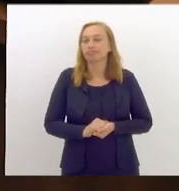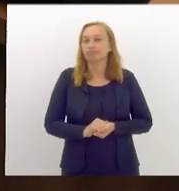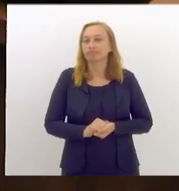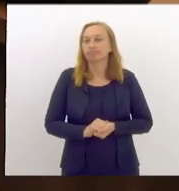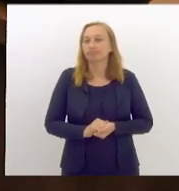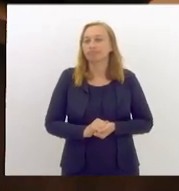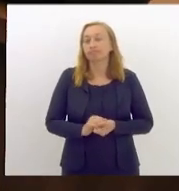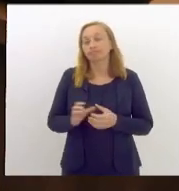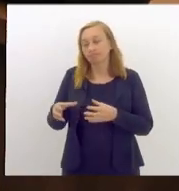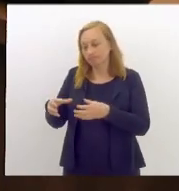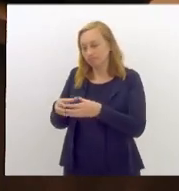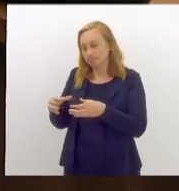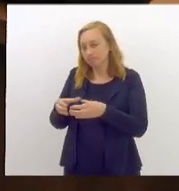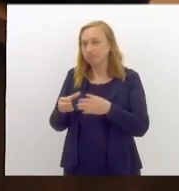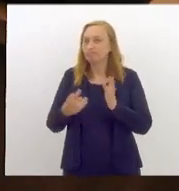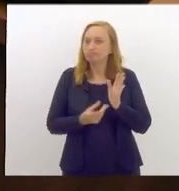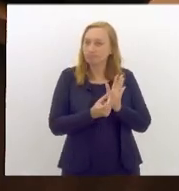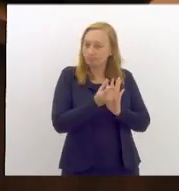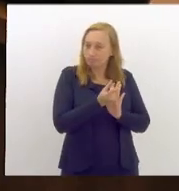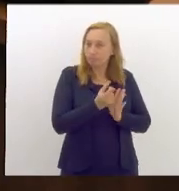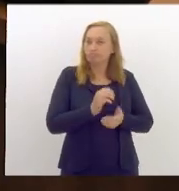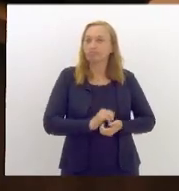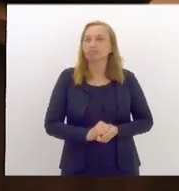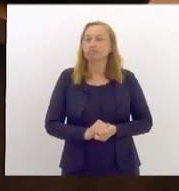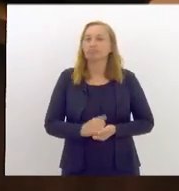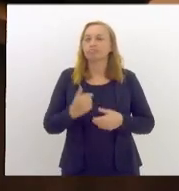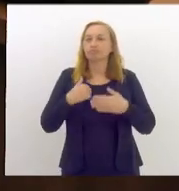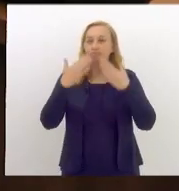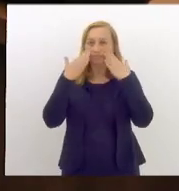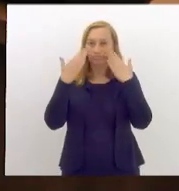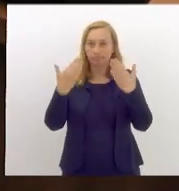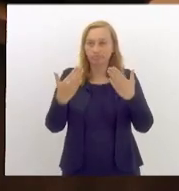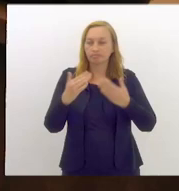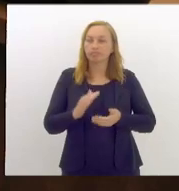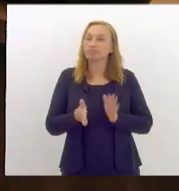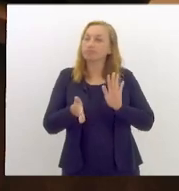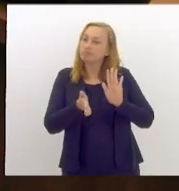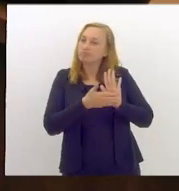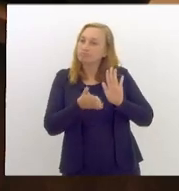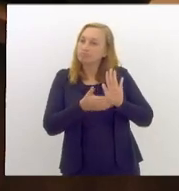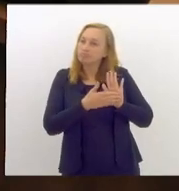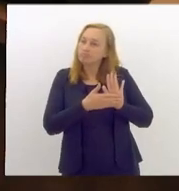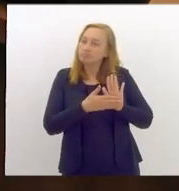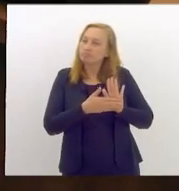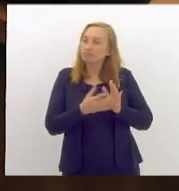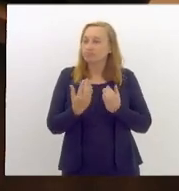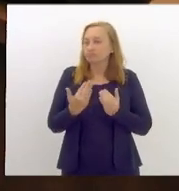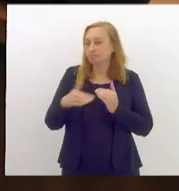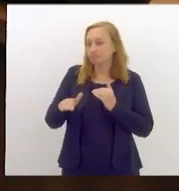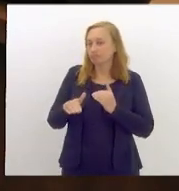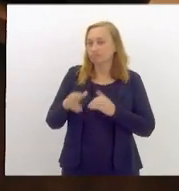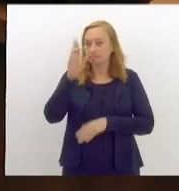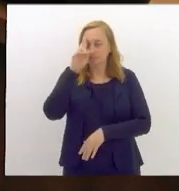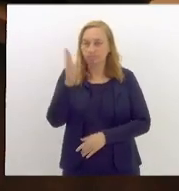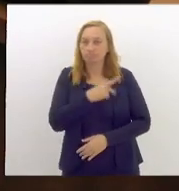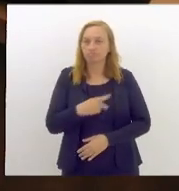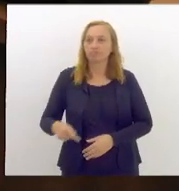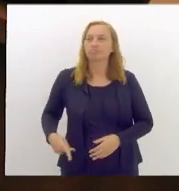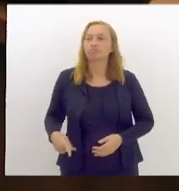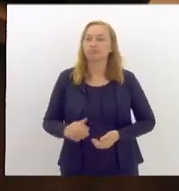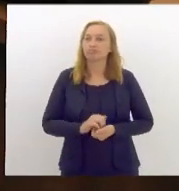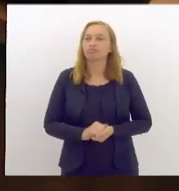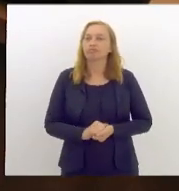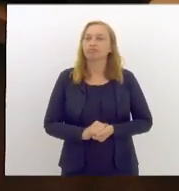e na comissão de orçamento eu apresentei uma proposta divergente seu presidente